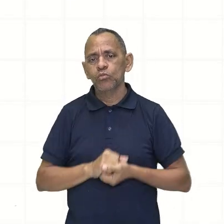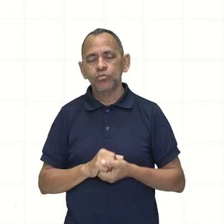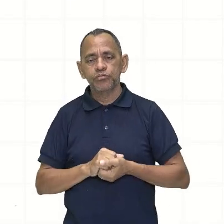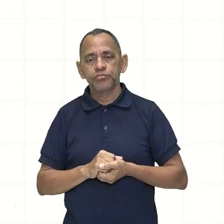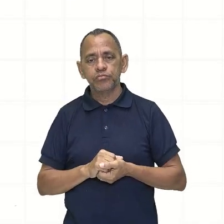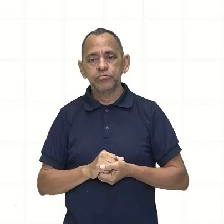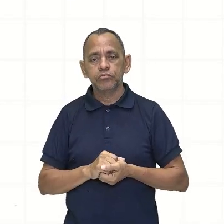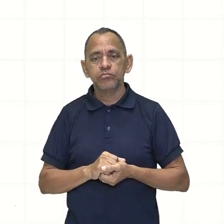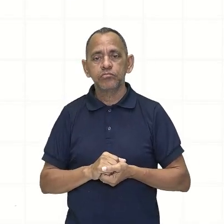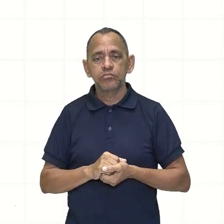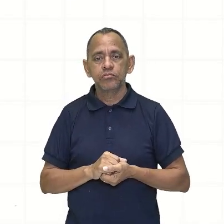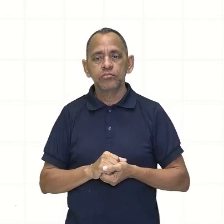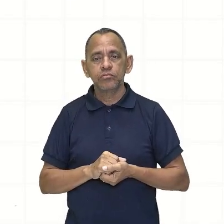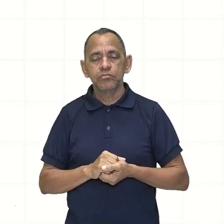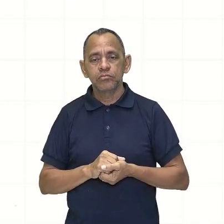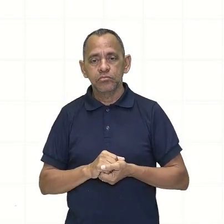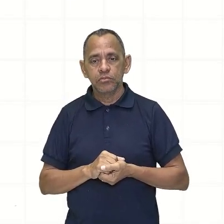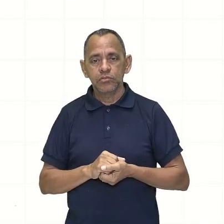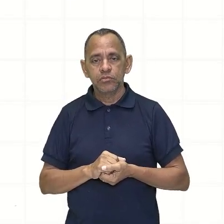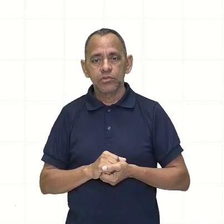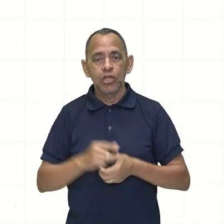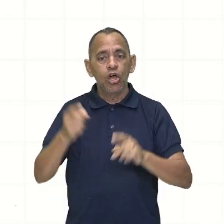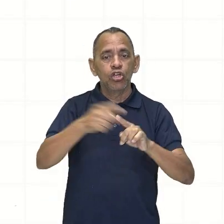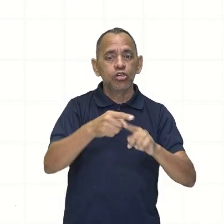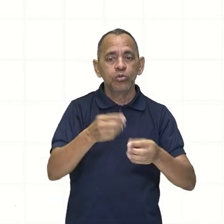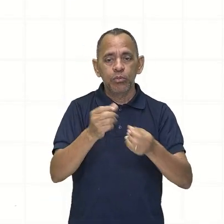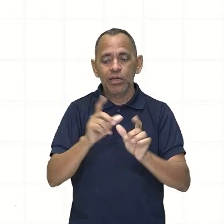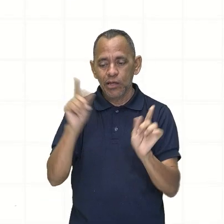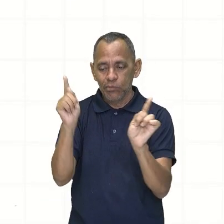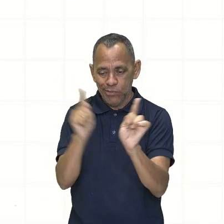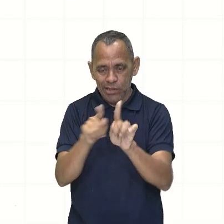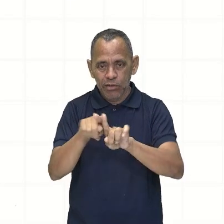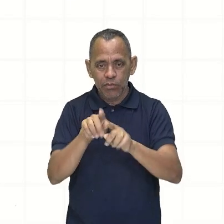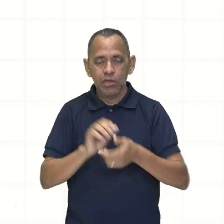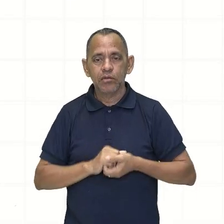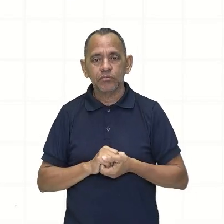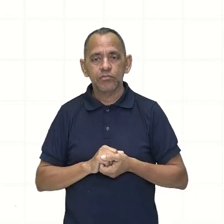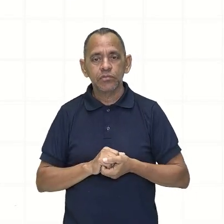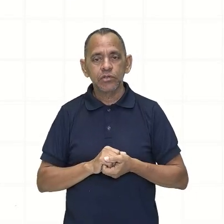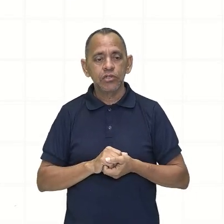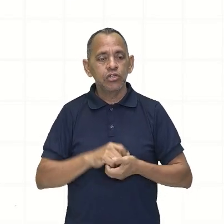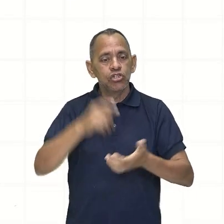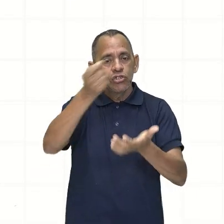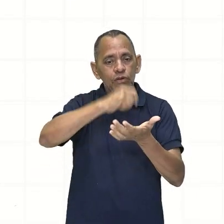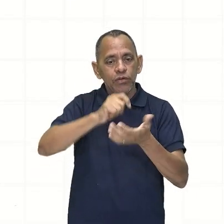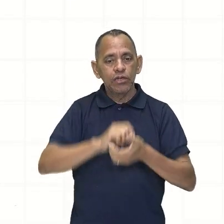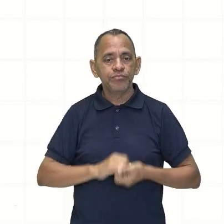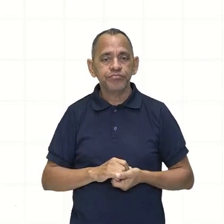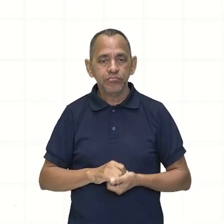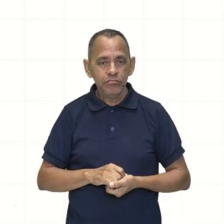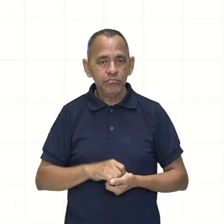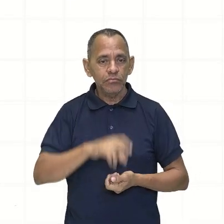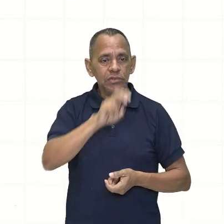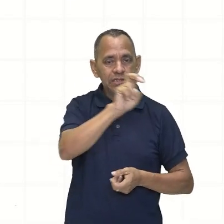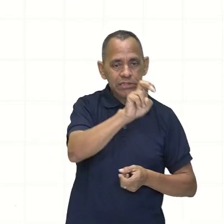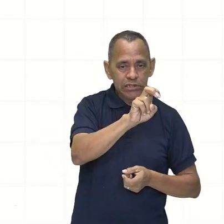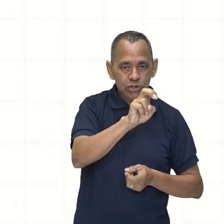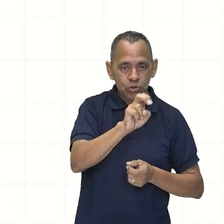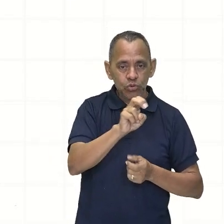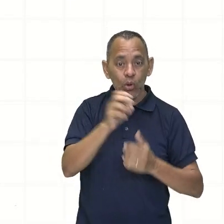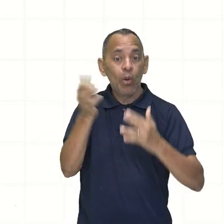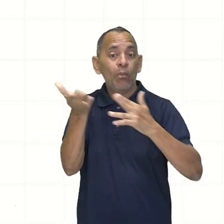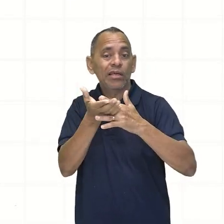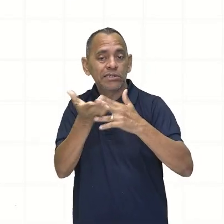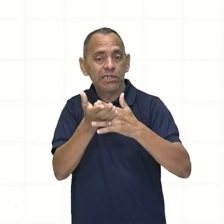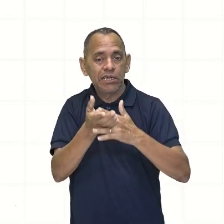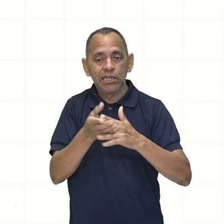é a maneira abreviada de escrever a adição de 5 parcelas de menos 10. Do